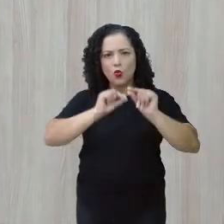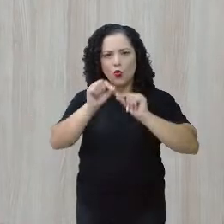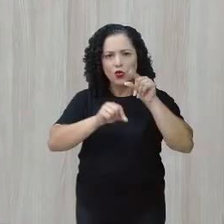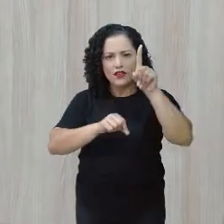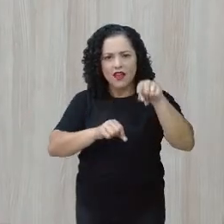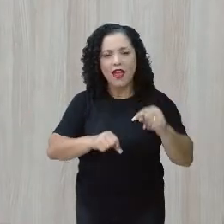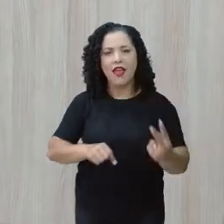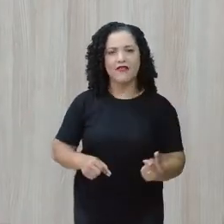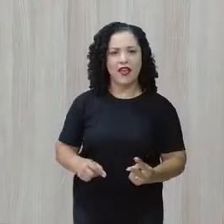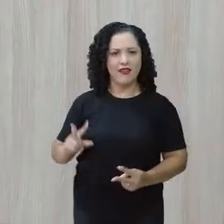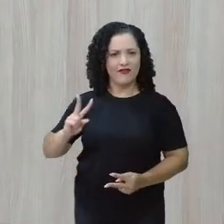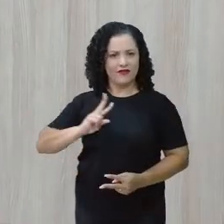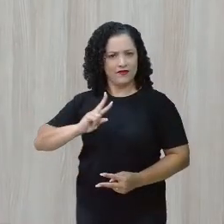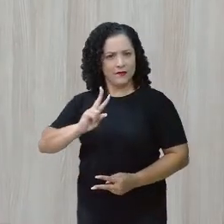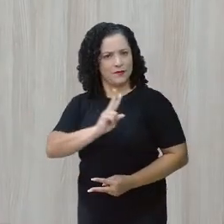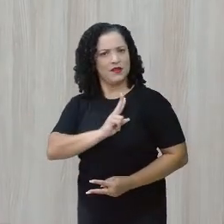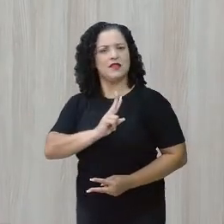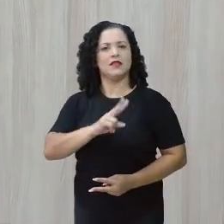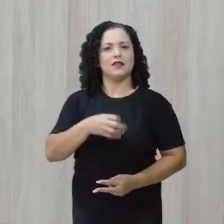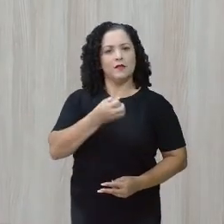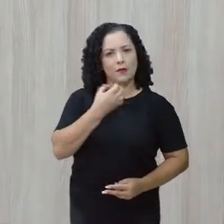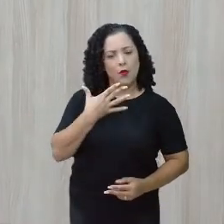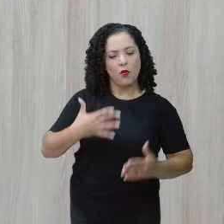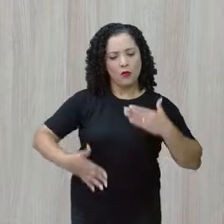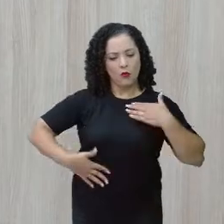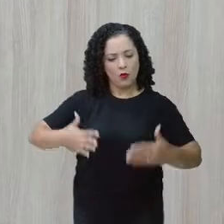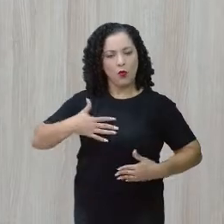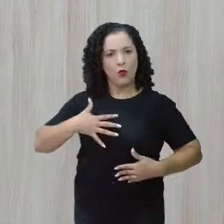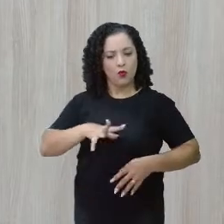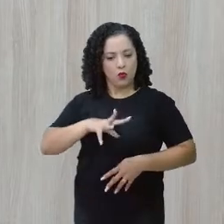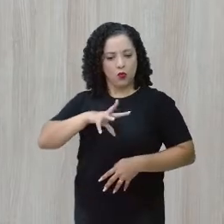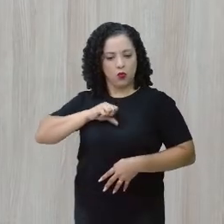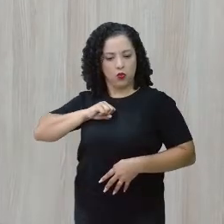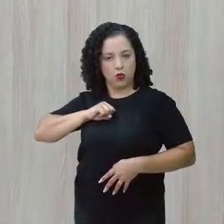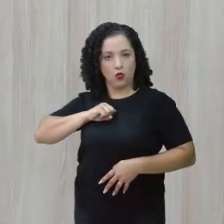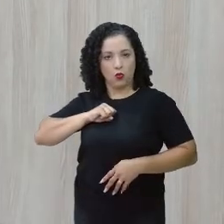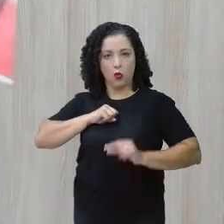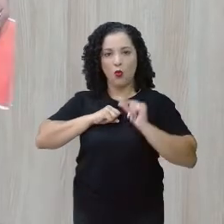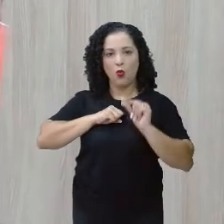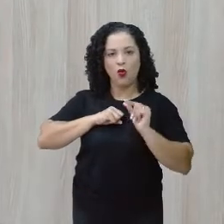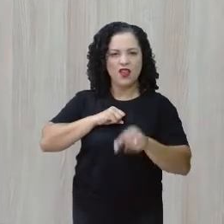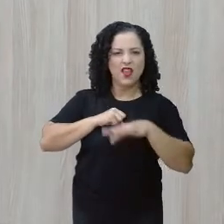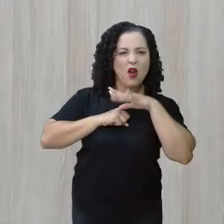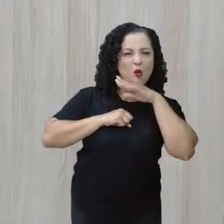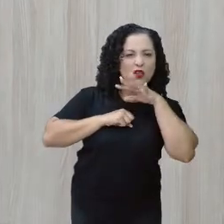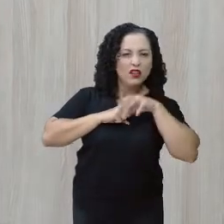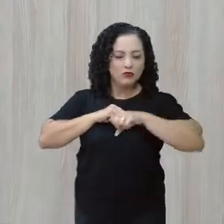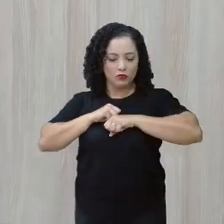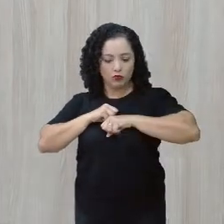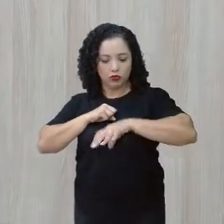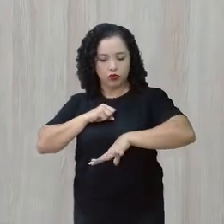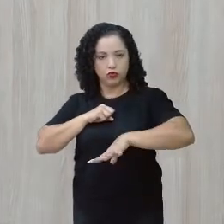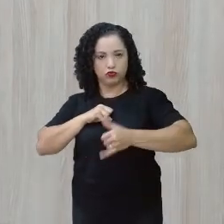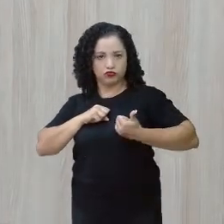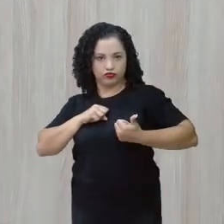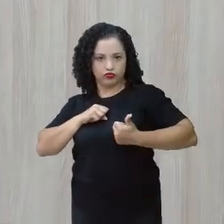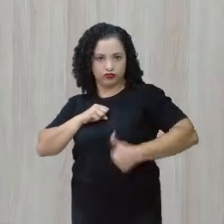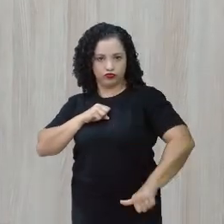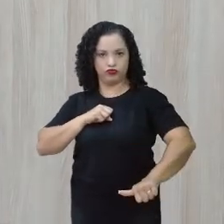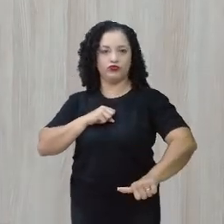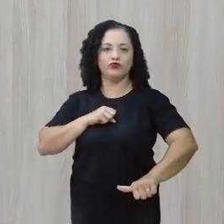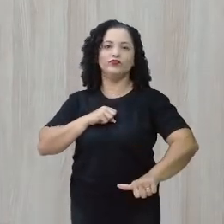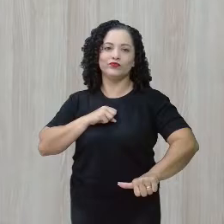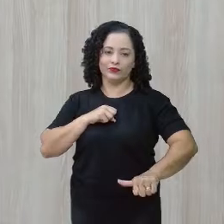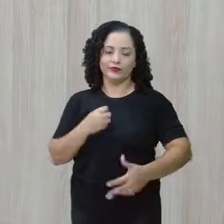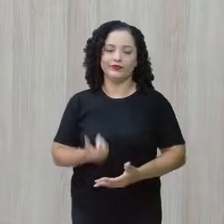na corrente sanguínea para ser distribuído. E o que não foi, juntamente com as fibras, vai ser eliminado, que são as fezes.